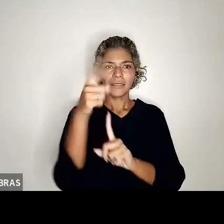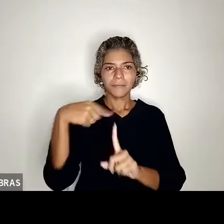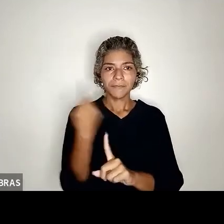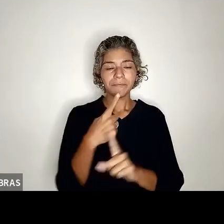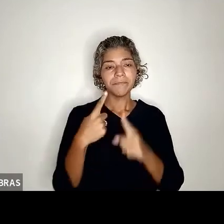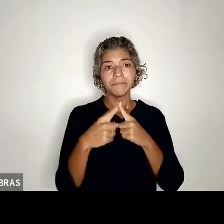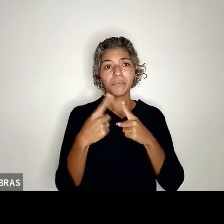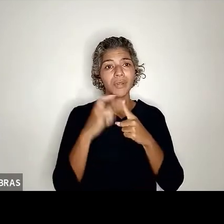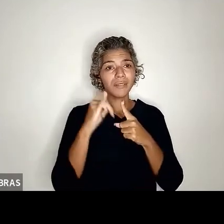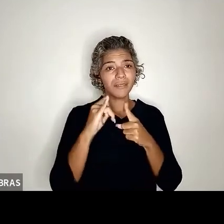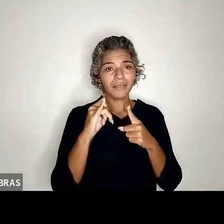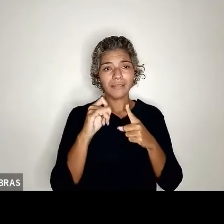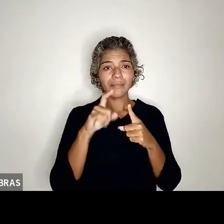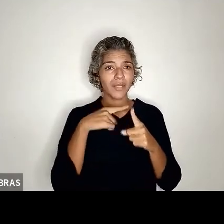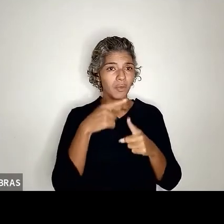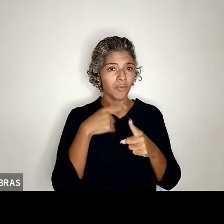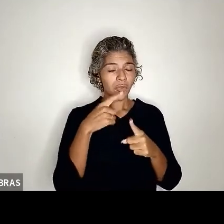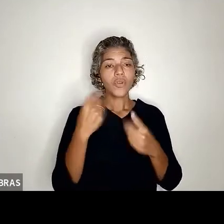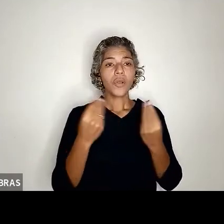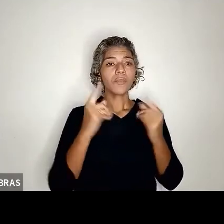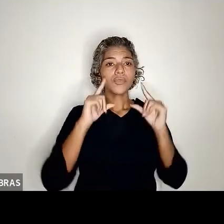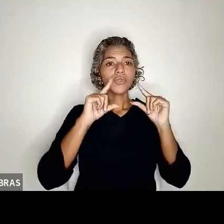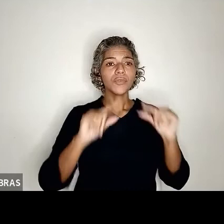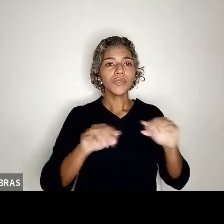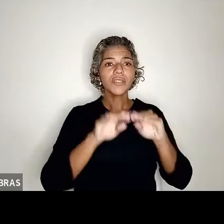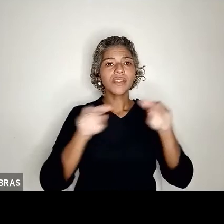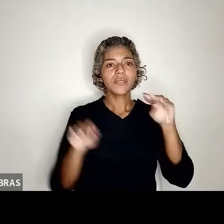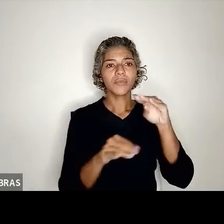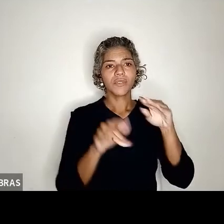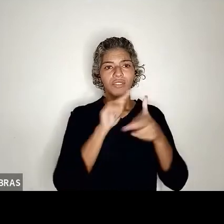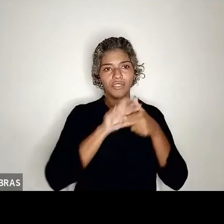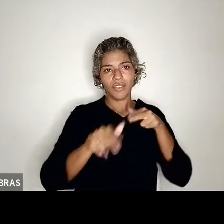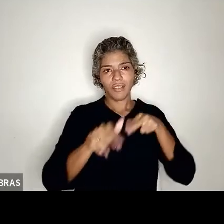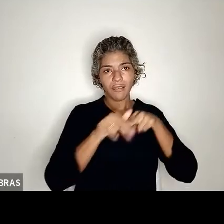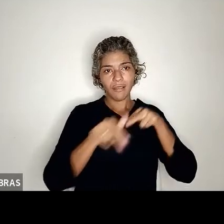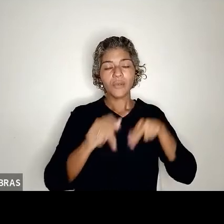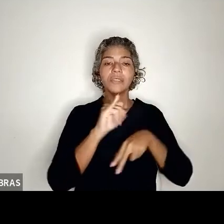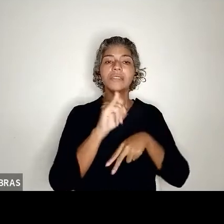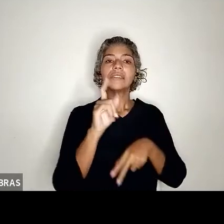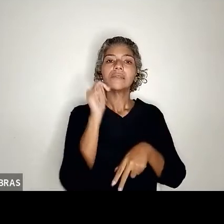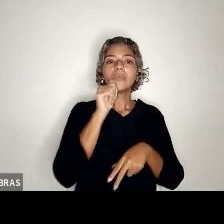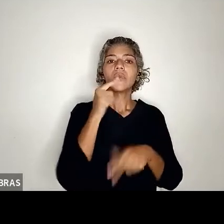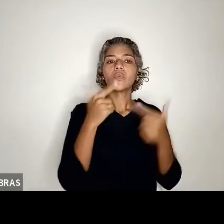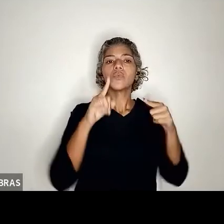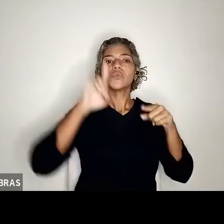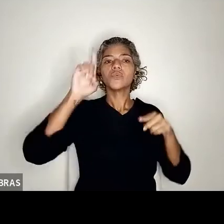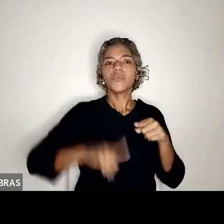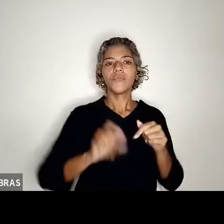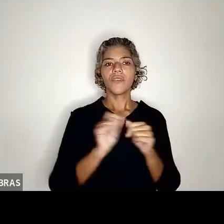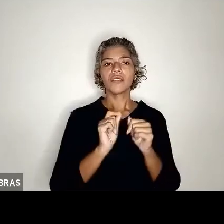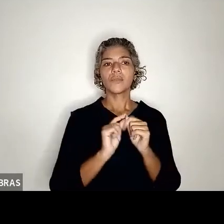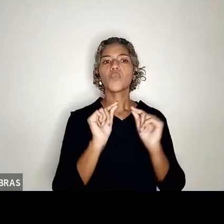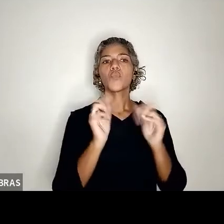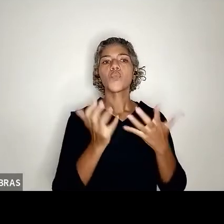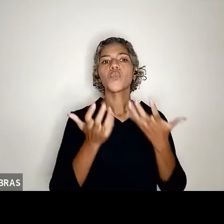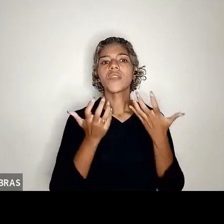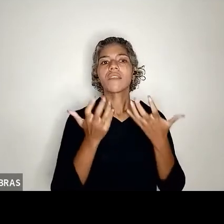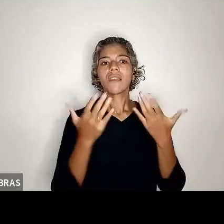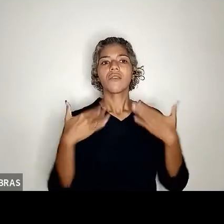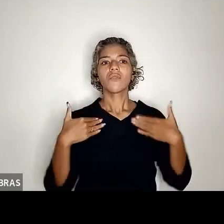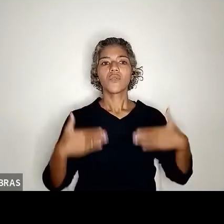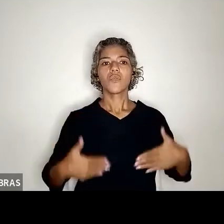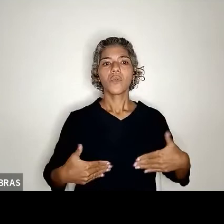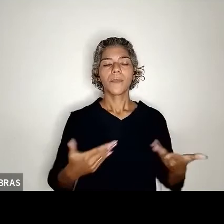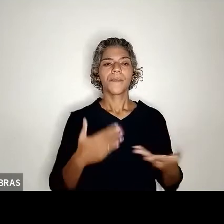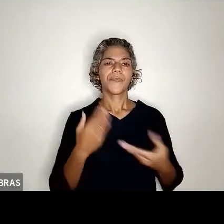diminuir a desigualdade de gênero se a mulher não tem direito de fazer o que quiser com seu corpo? Como as participantes veem essa questão do aborto